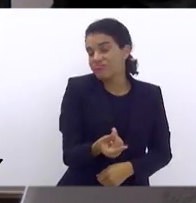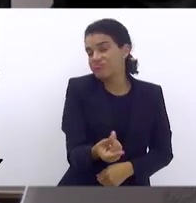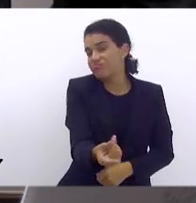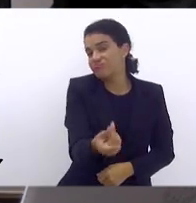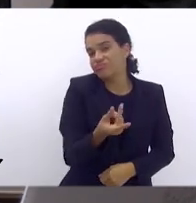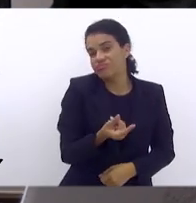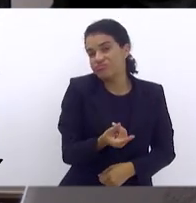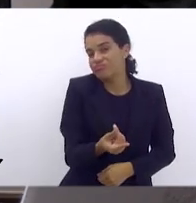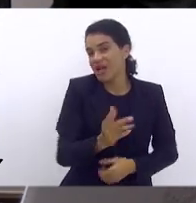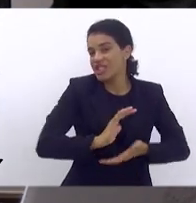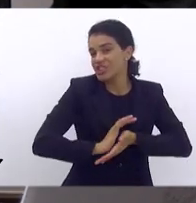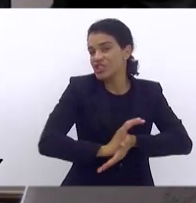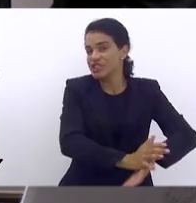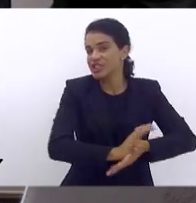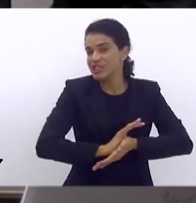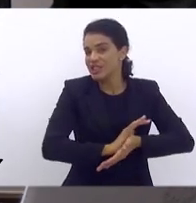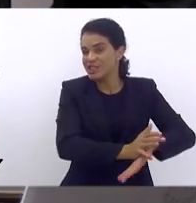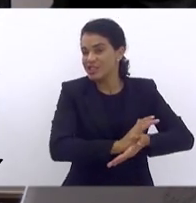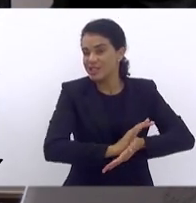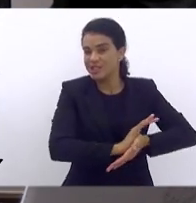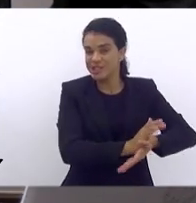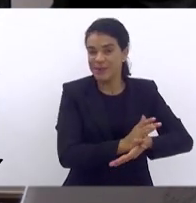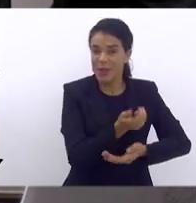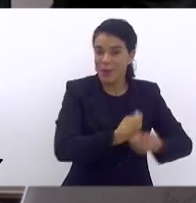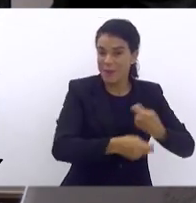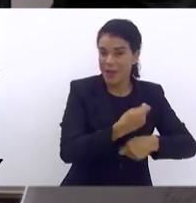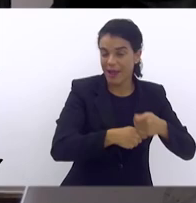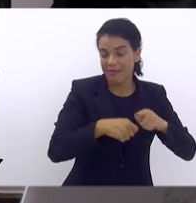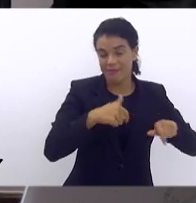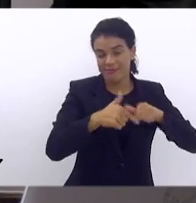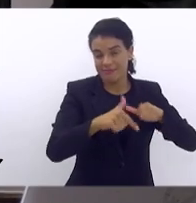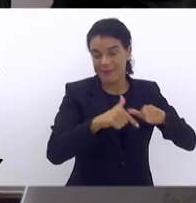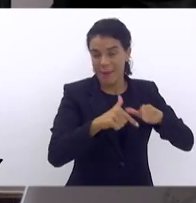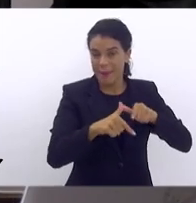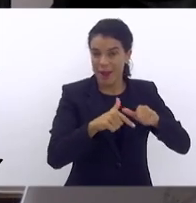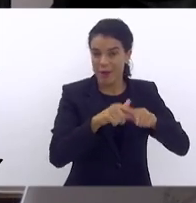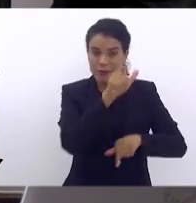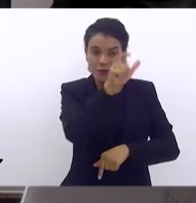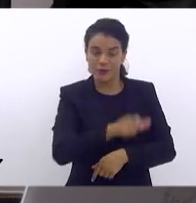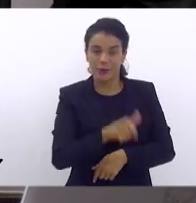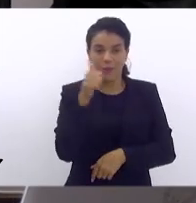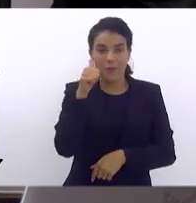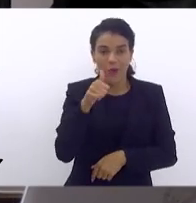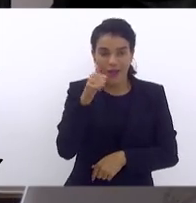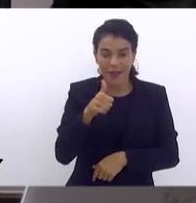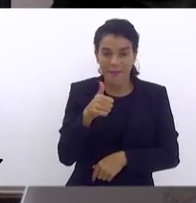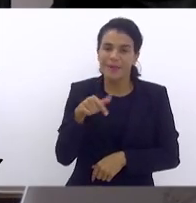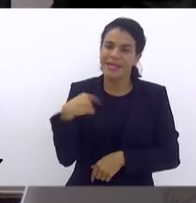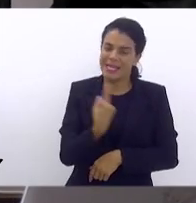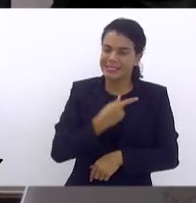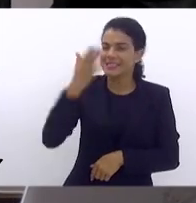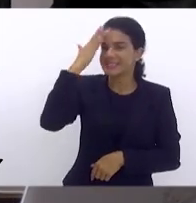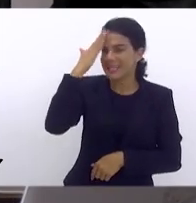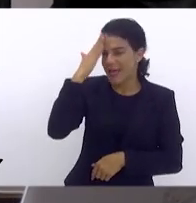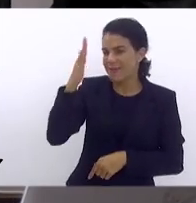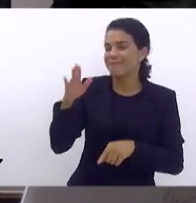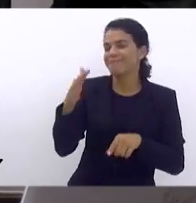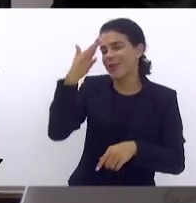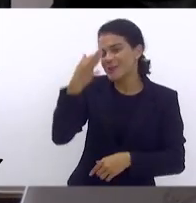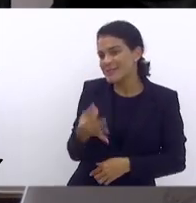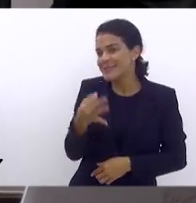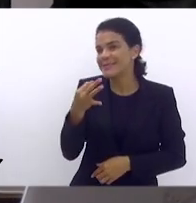a discriminação né no mercado de trabalho em relação às mulheres e não é só isso a gente sabe com certeza aqui